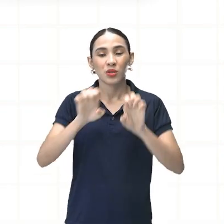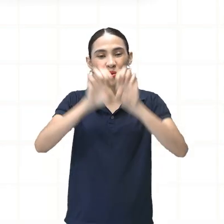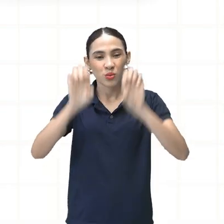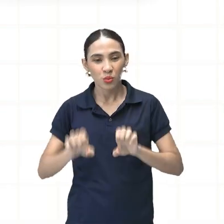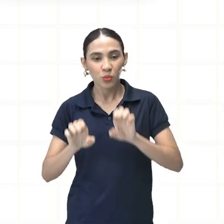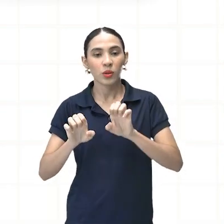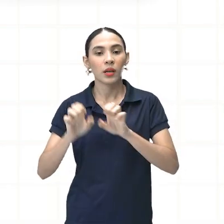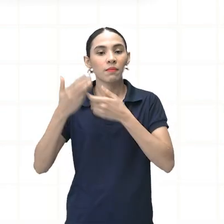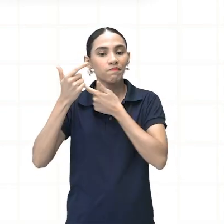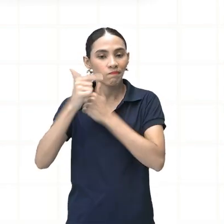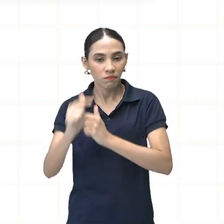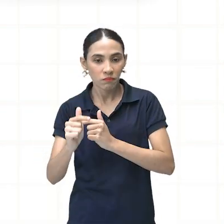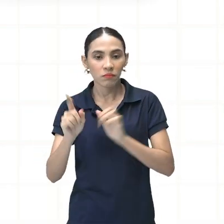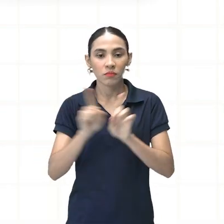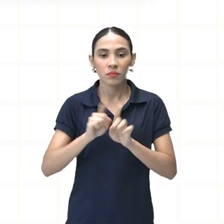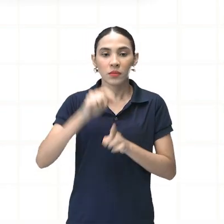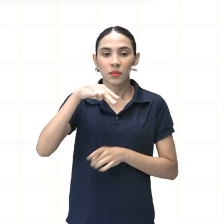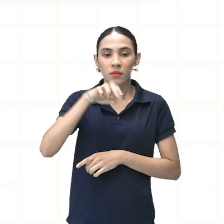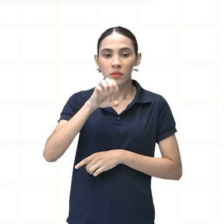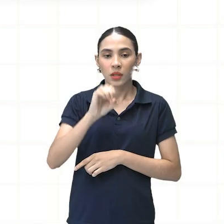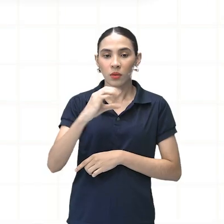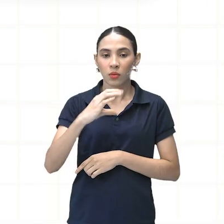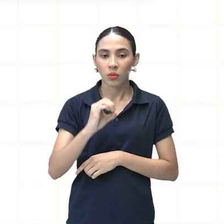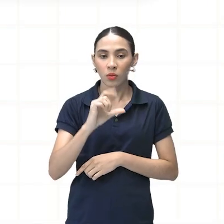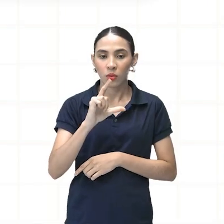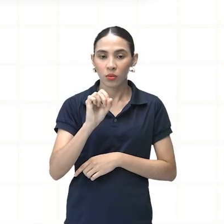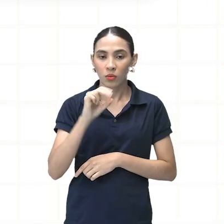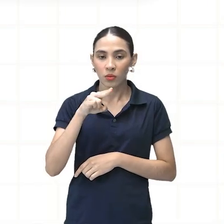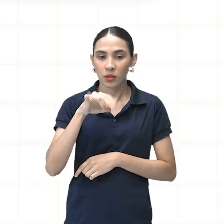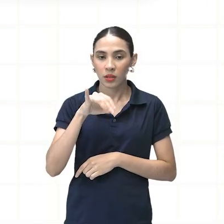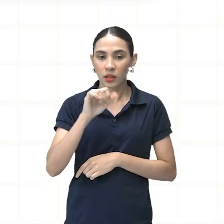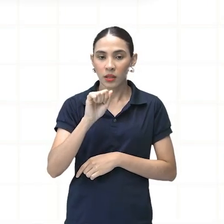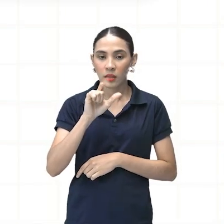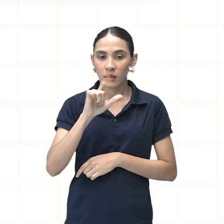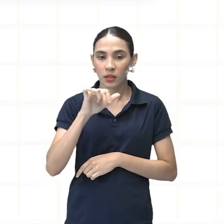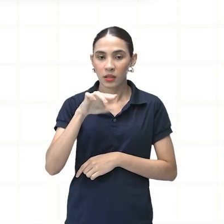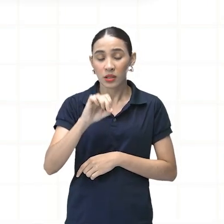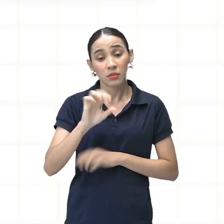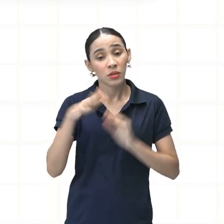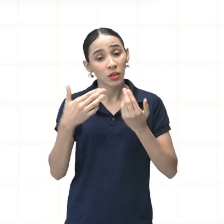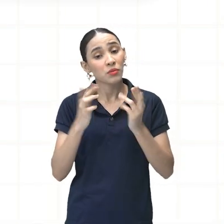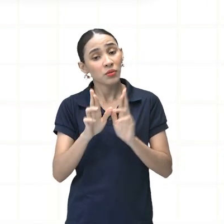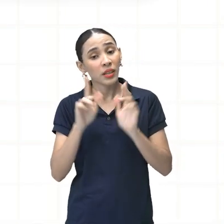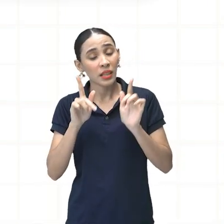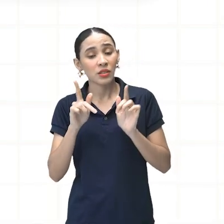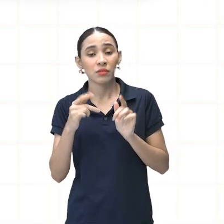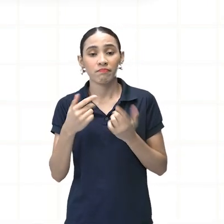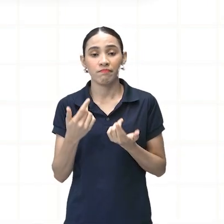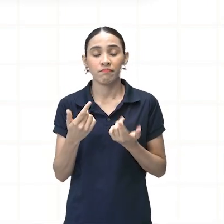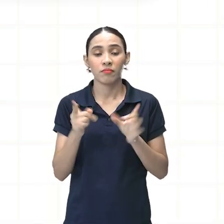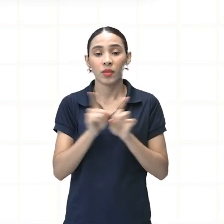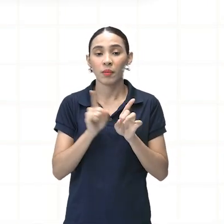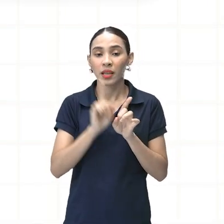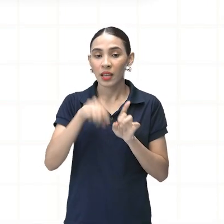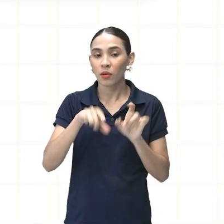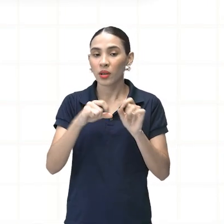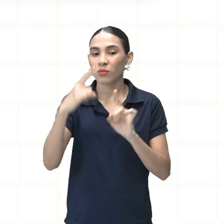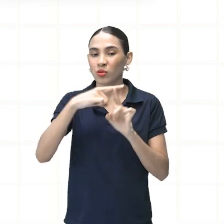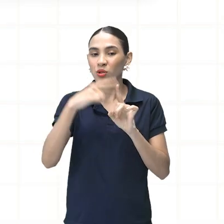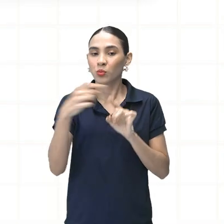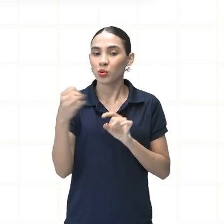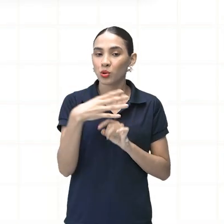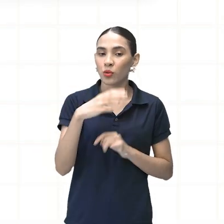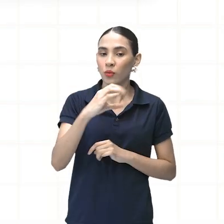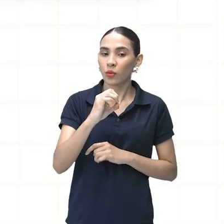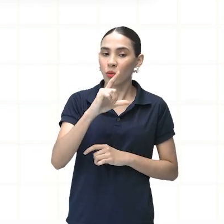legado deixado pelo neocolonialismo. E não poderia ser diferente, né, turma? Como o neocolonialismo é uma espécie de